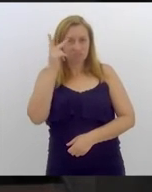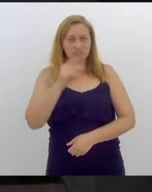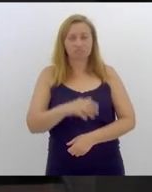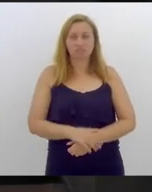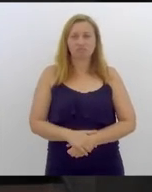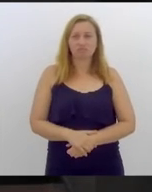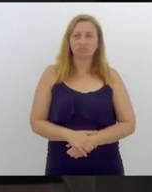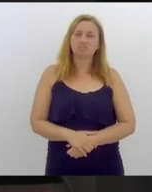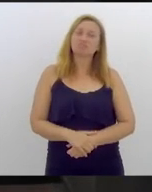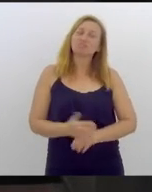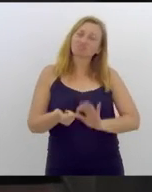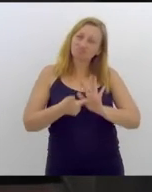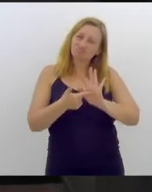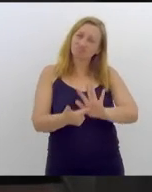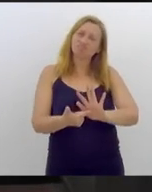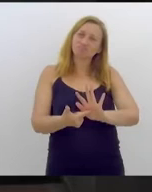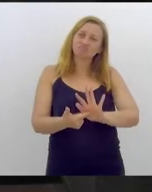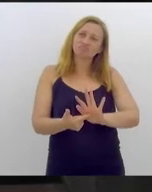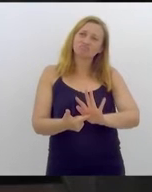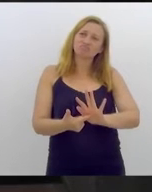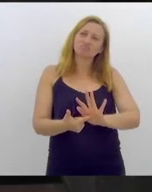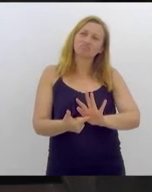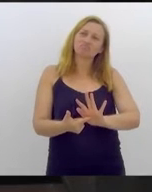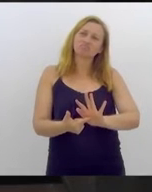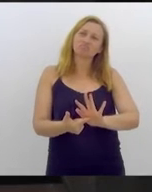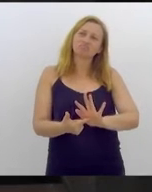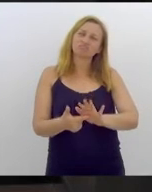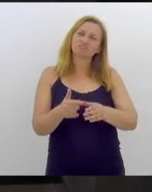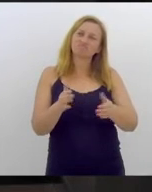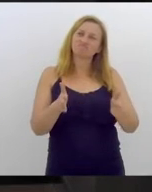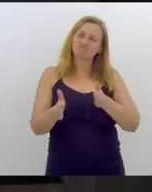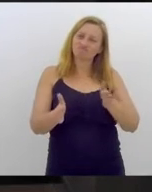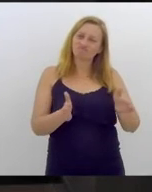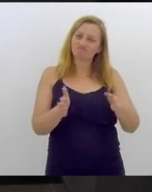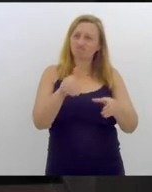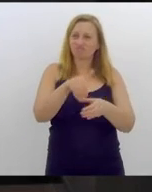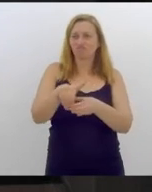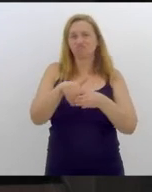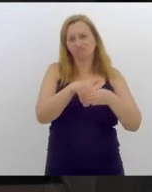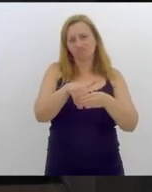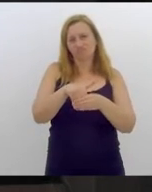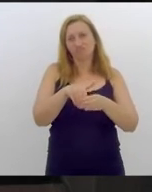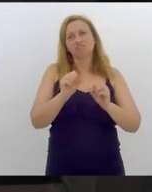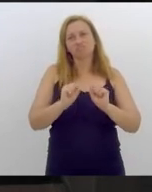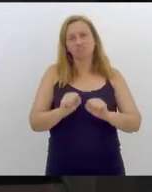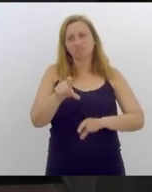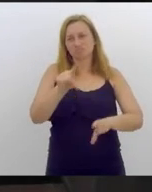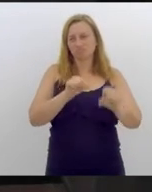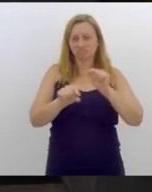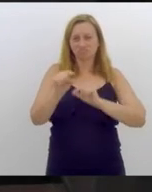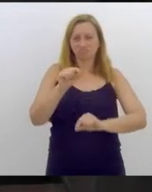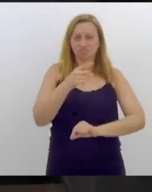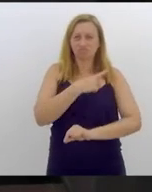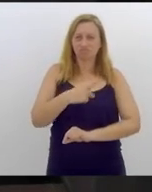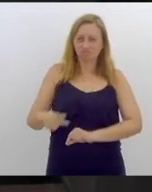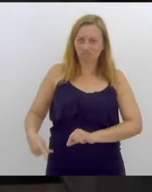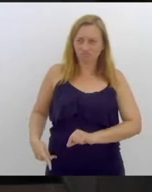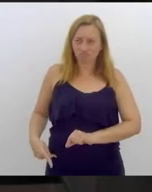tem demonstrado impelido eleitoral que pode escolher presidentes